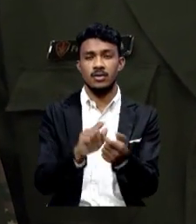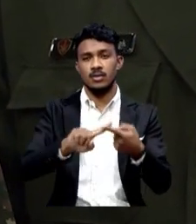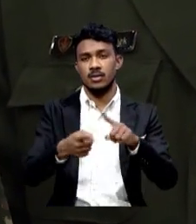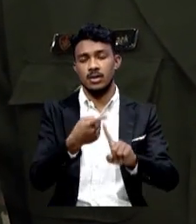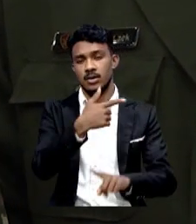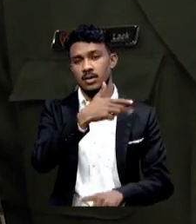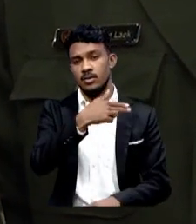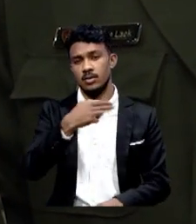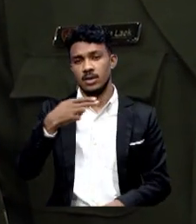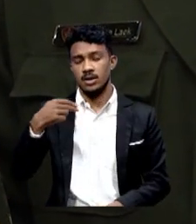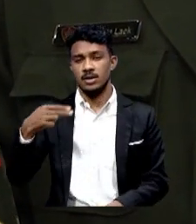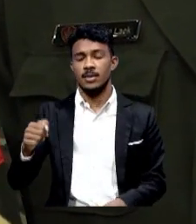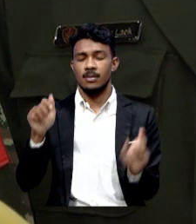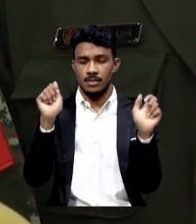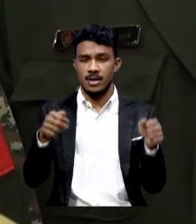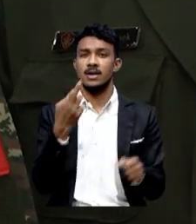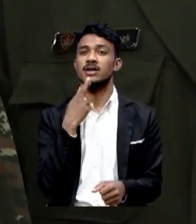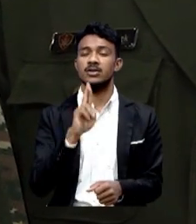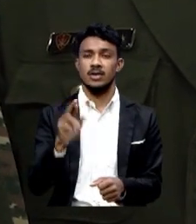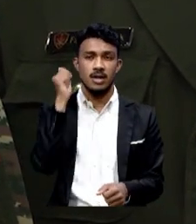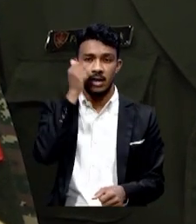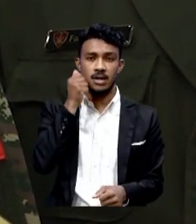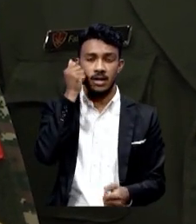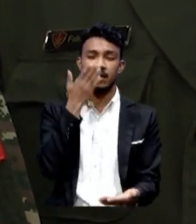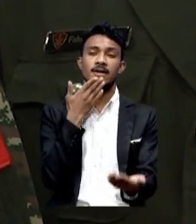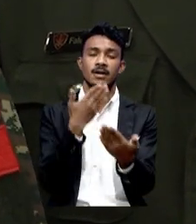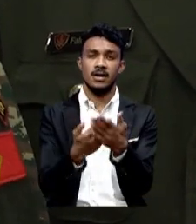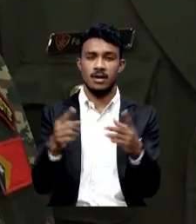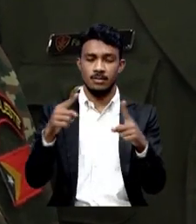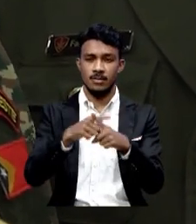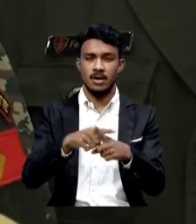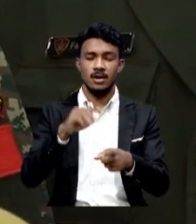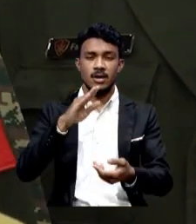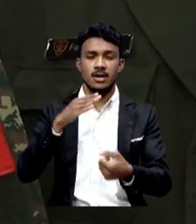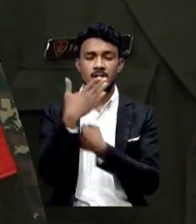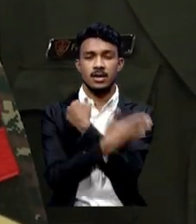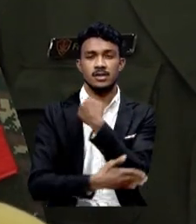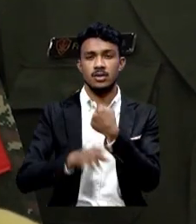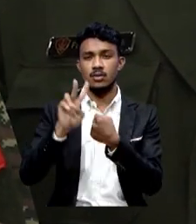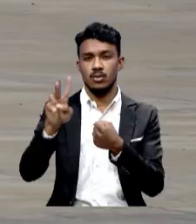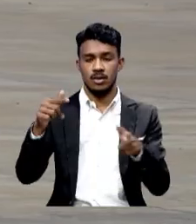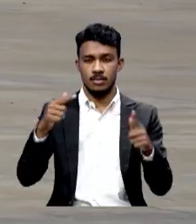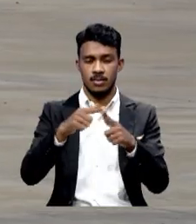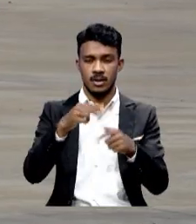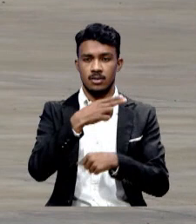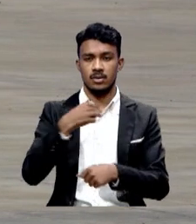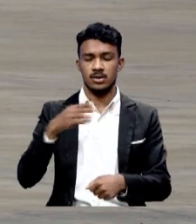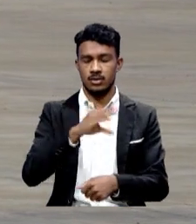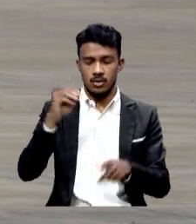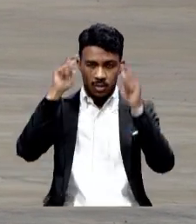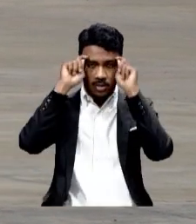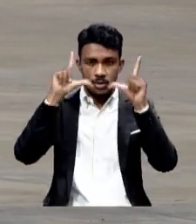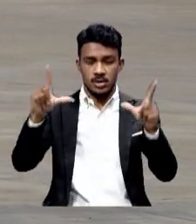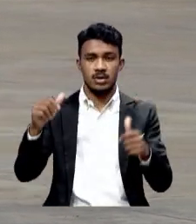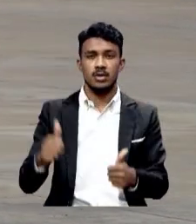o resultado. Viagem né, dia glosba e tenha nação rua né, ba Indonésia e ba Timor-Leste. Tuir